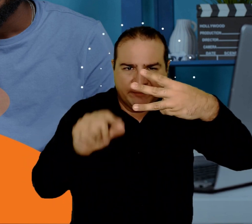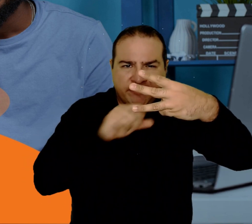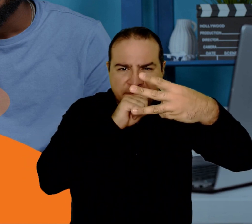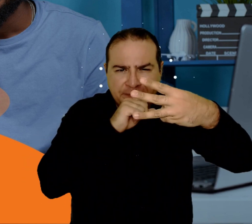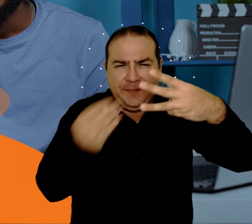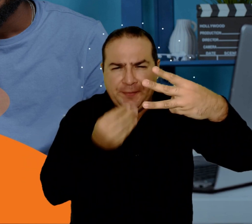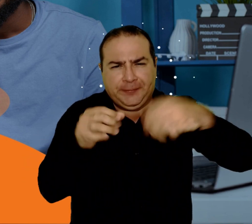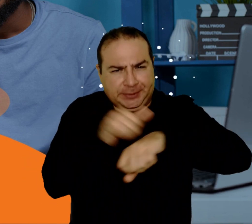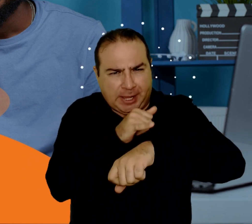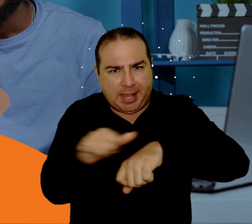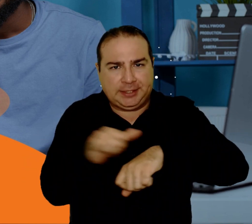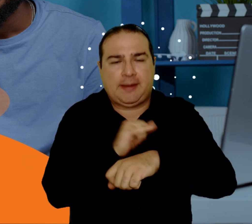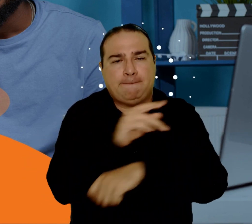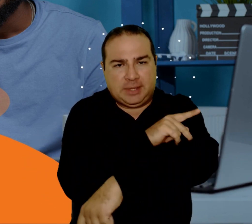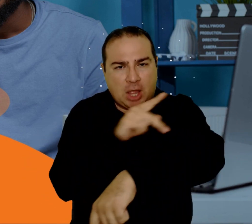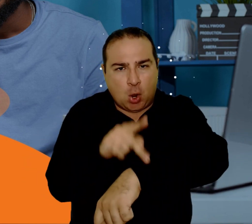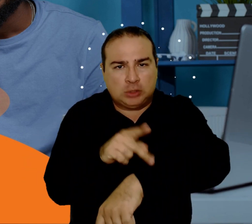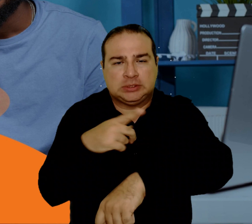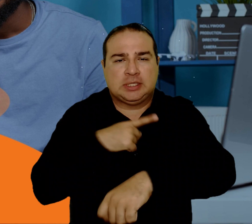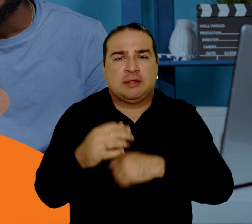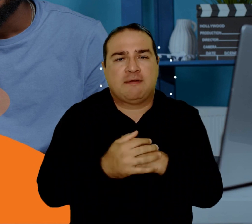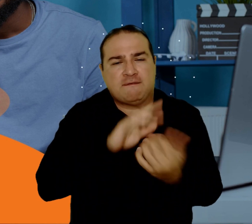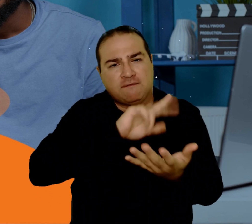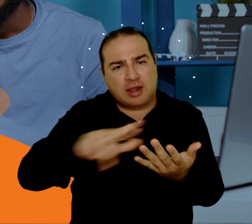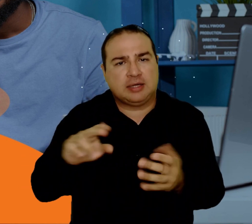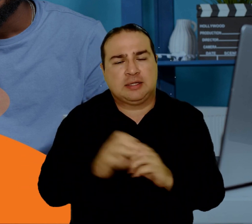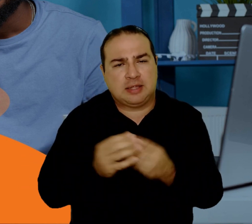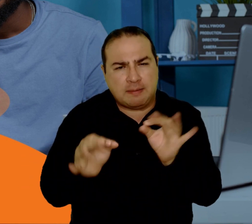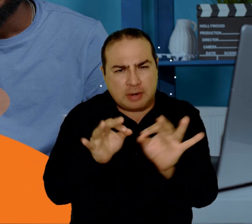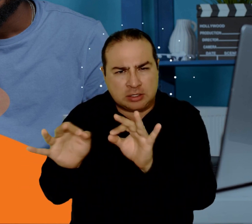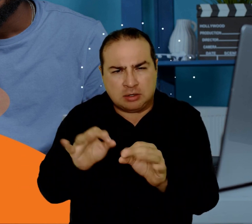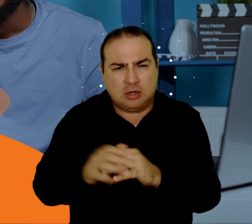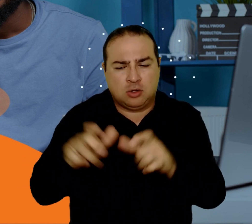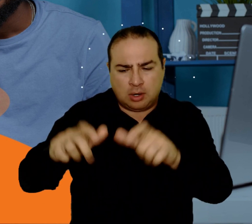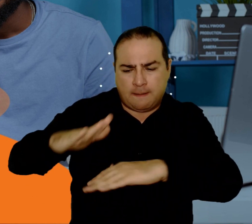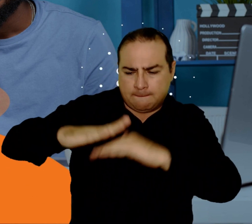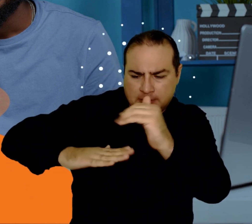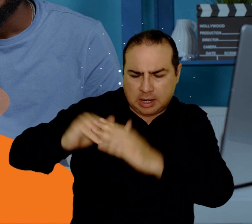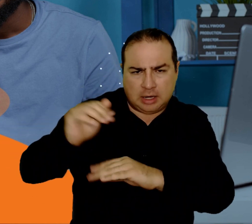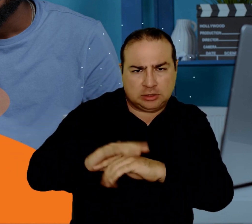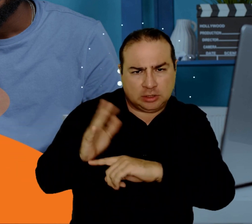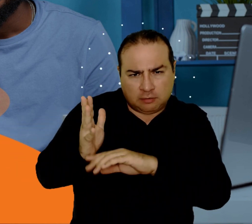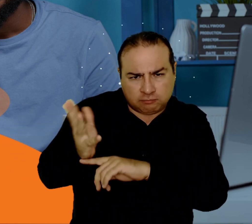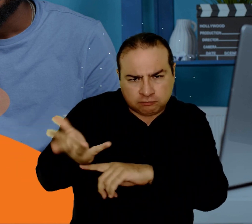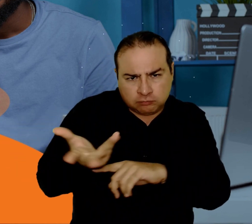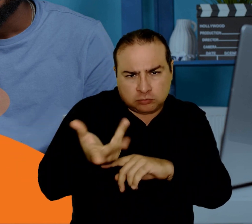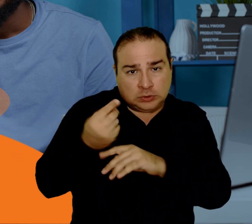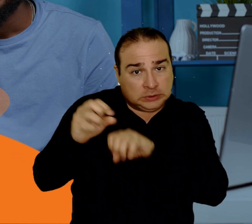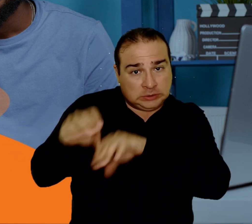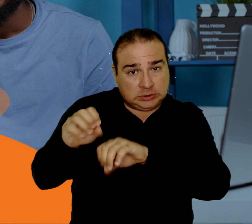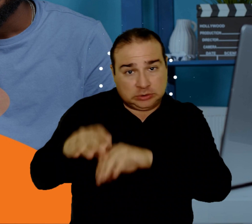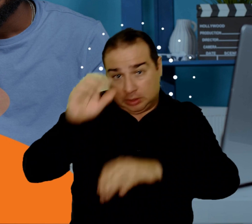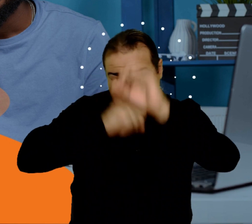é a de estratégias pedagógicas, né? São as diversas etapas do planejamento e desenvolvimento das práticas voltadas ao